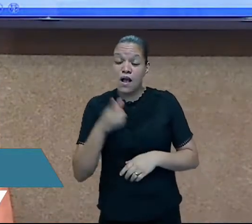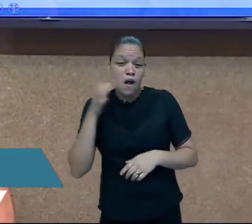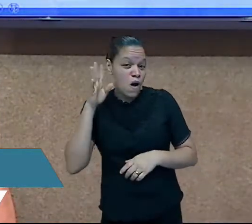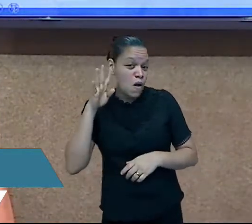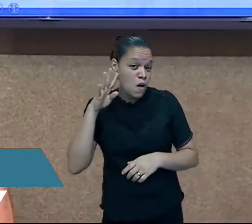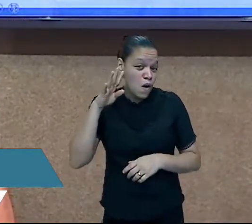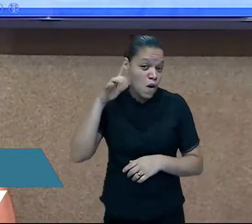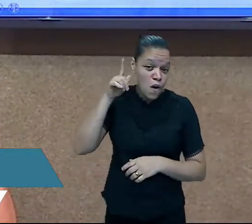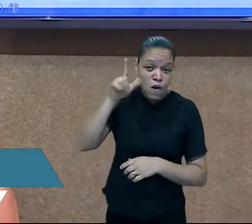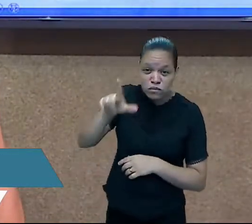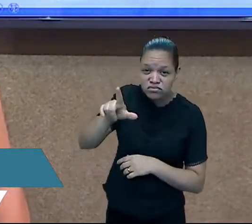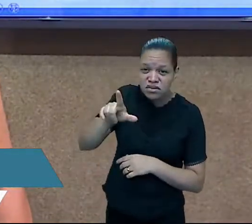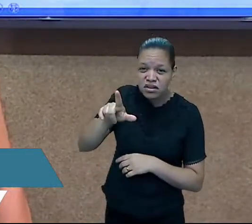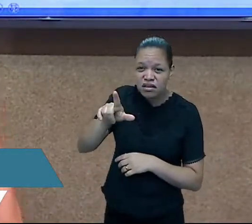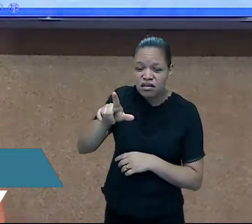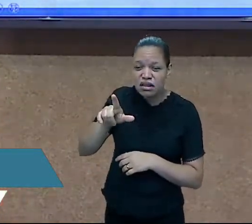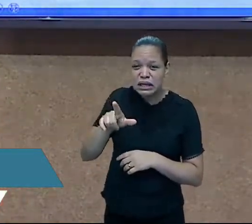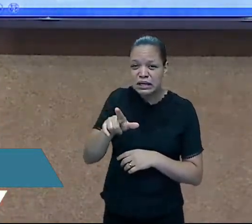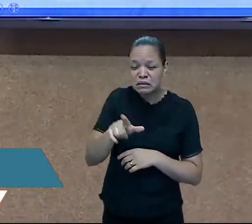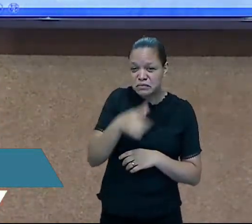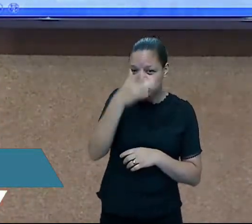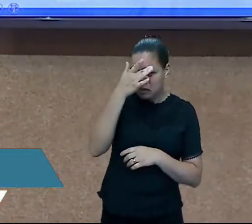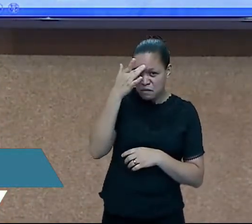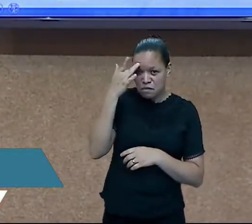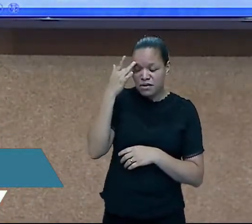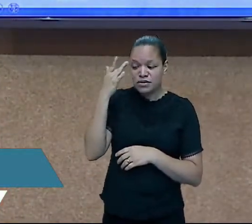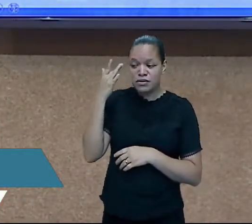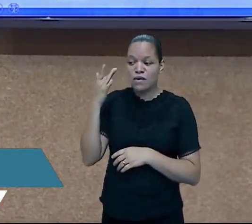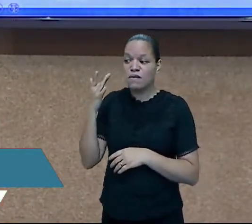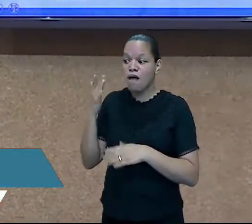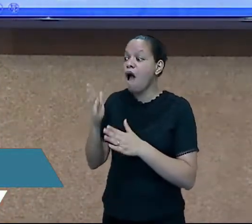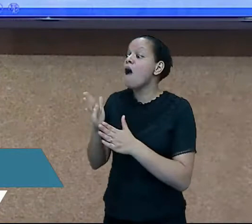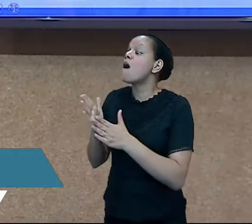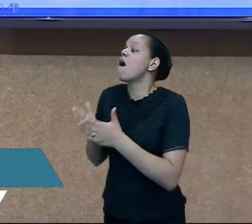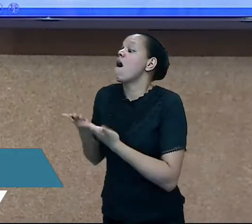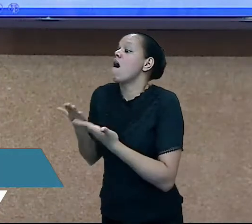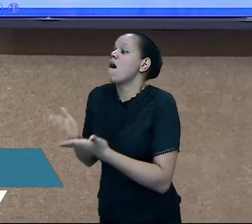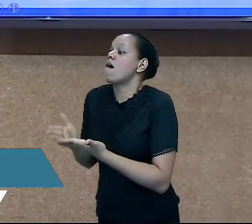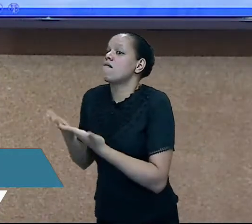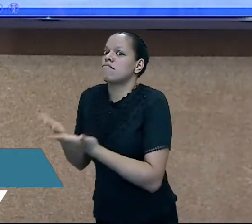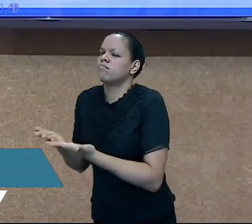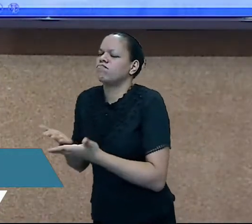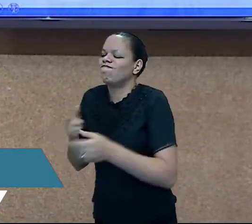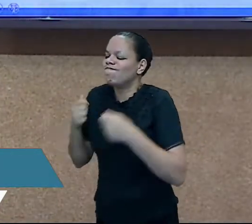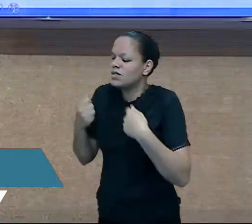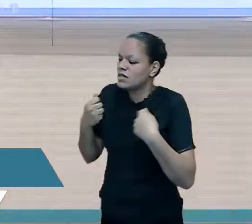ou não, de acordo com a moral da história da fábula.